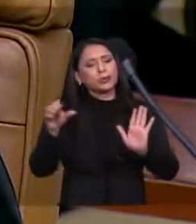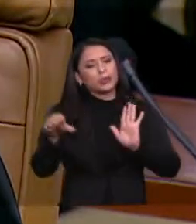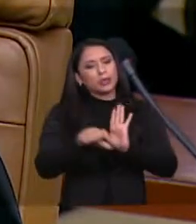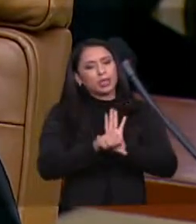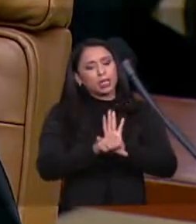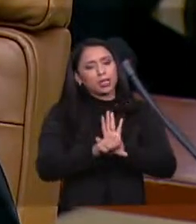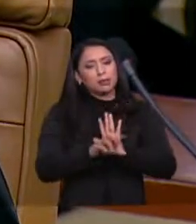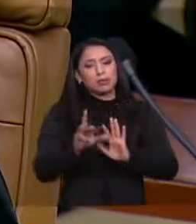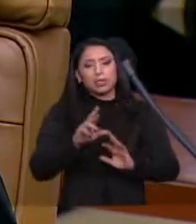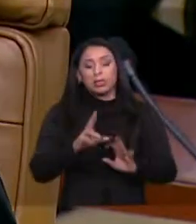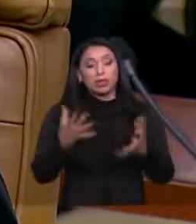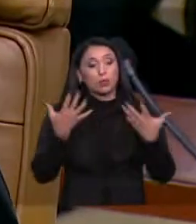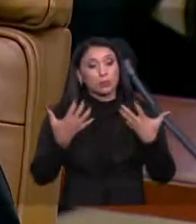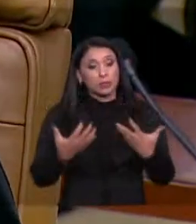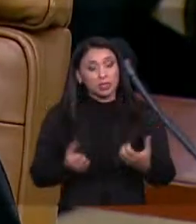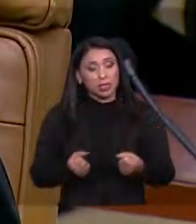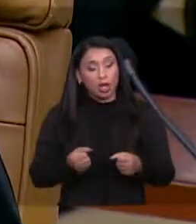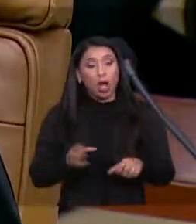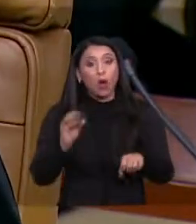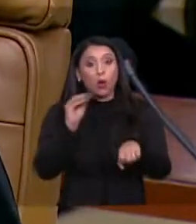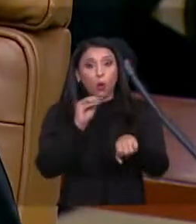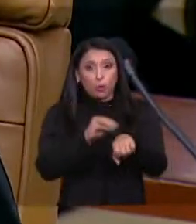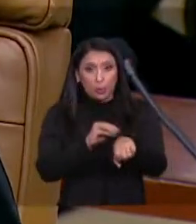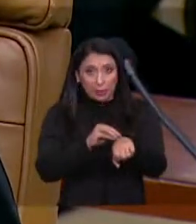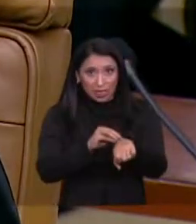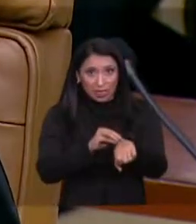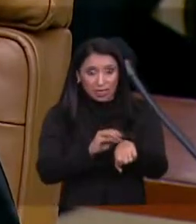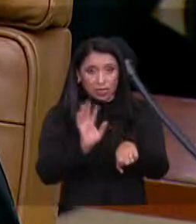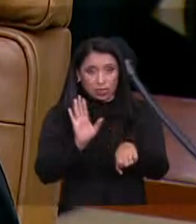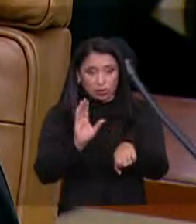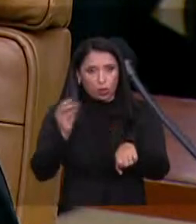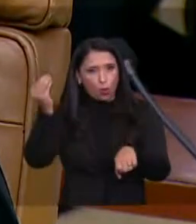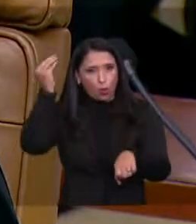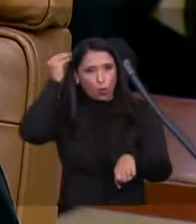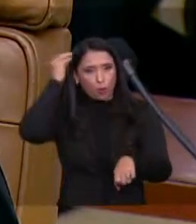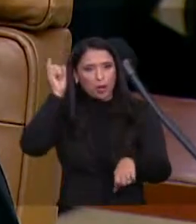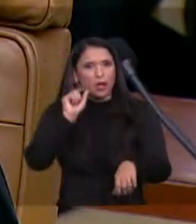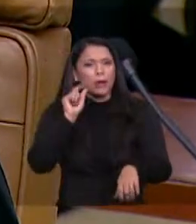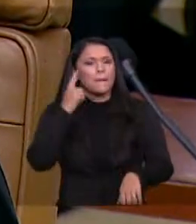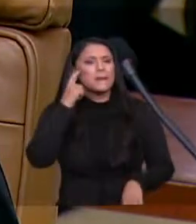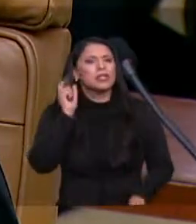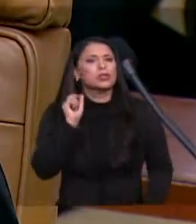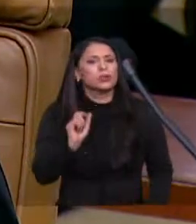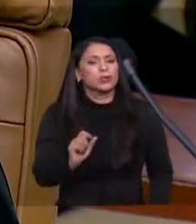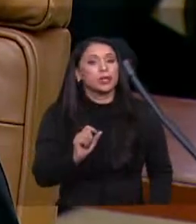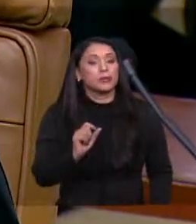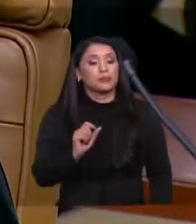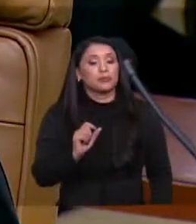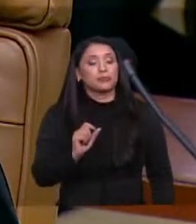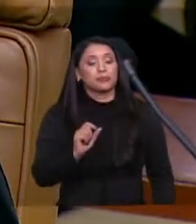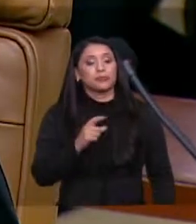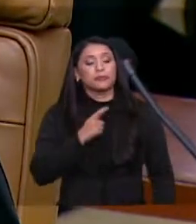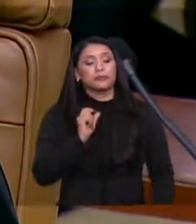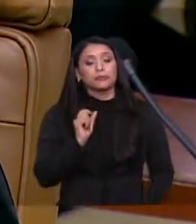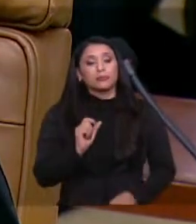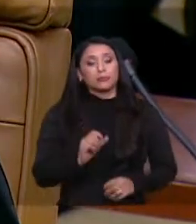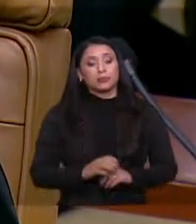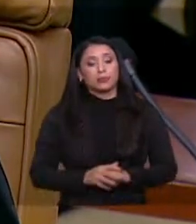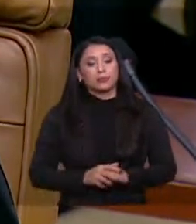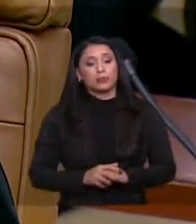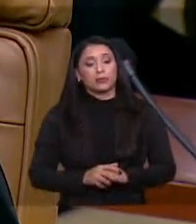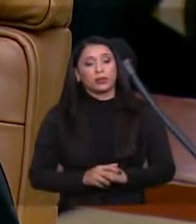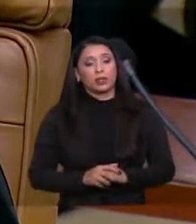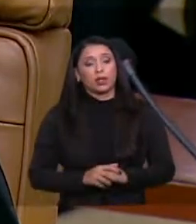delito sobre a culpabilidade a nota o seguinte entendo que o juízo de reprovação que